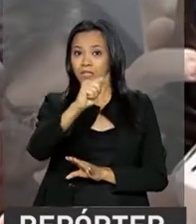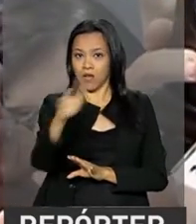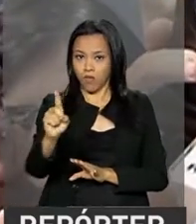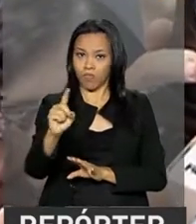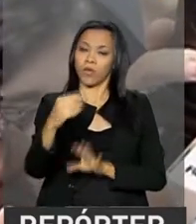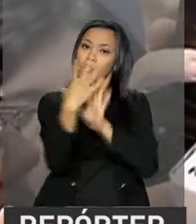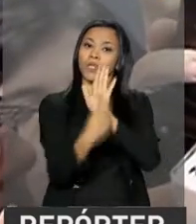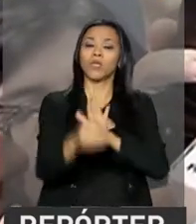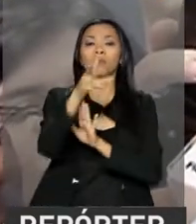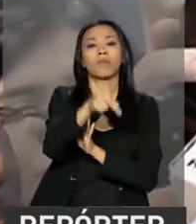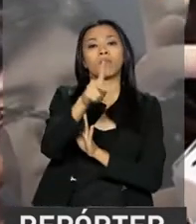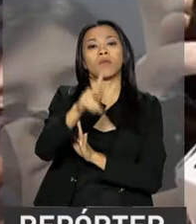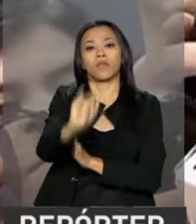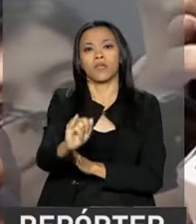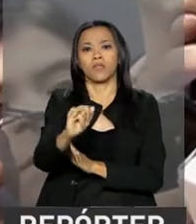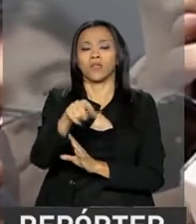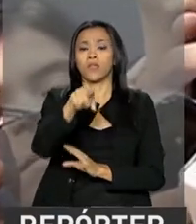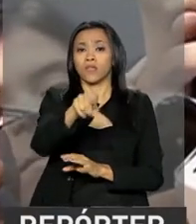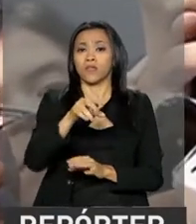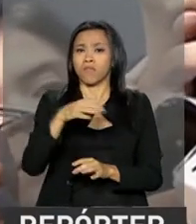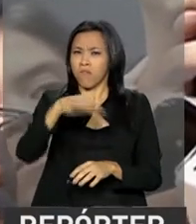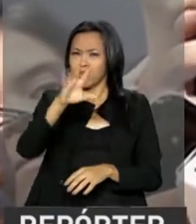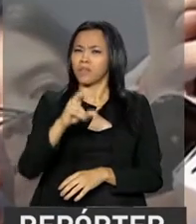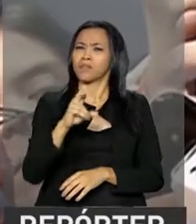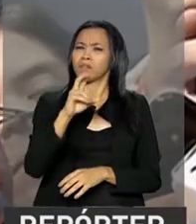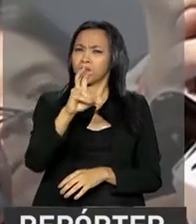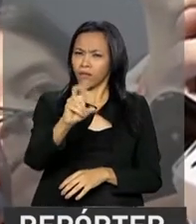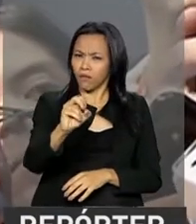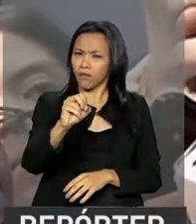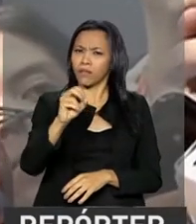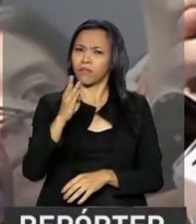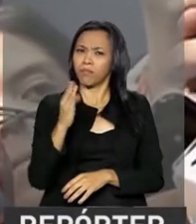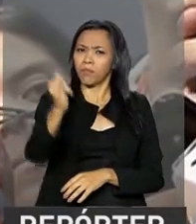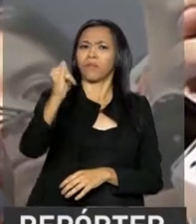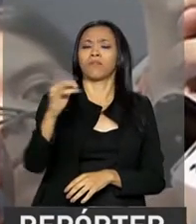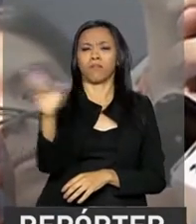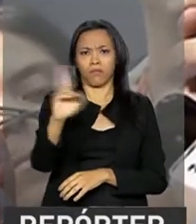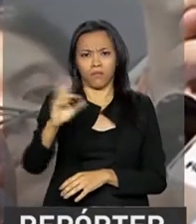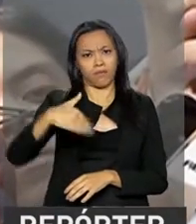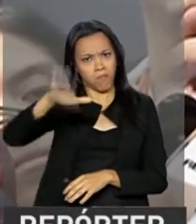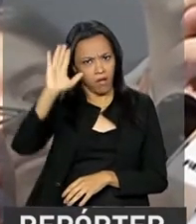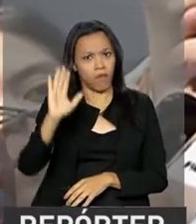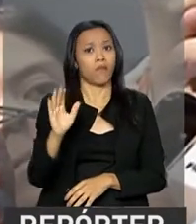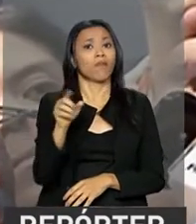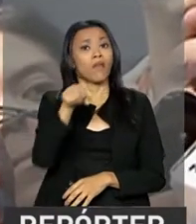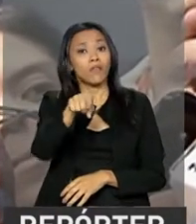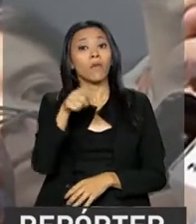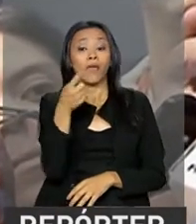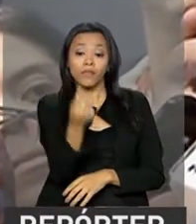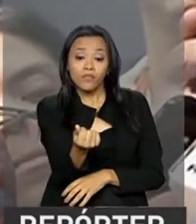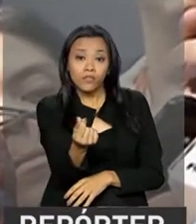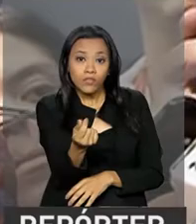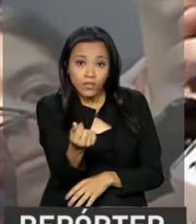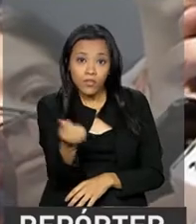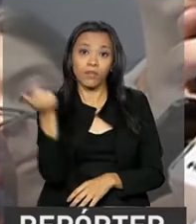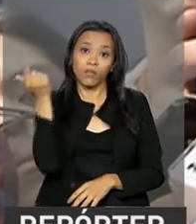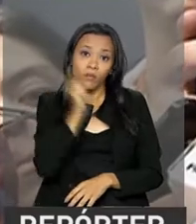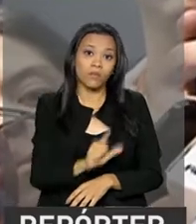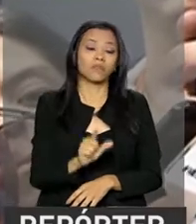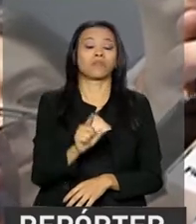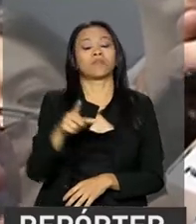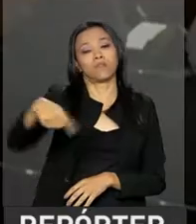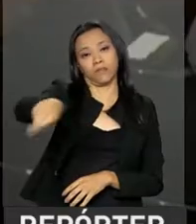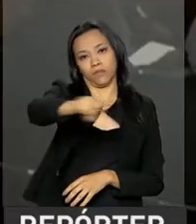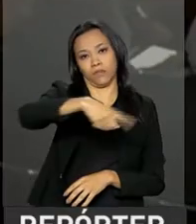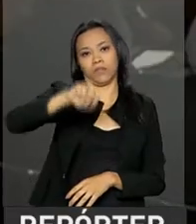prevê 55 bilhões de reais em investimentos. Então, precisamos que esse recurso chegue até os operadores